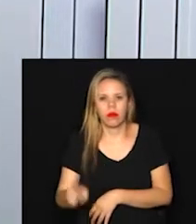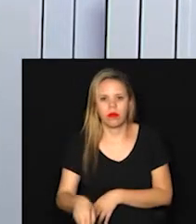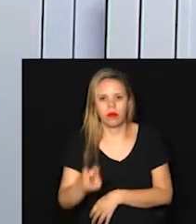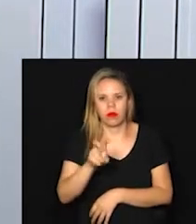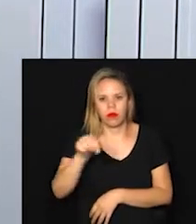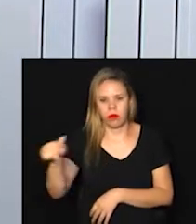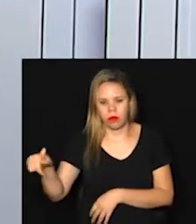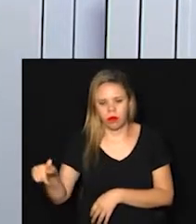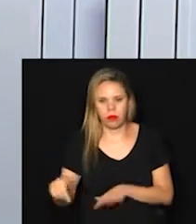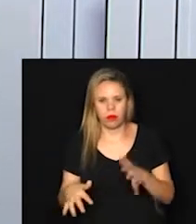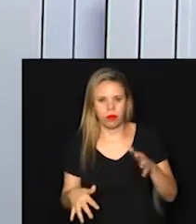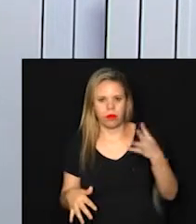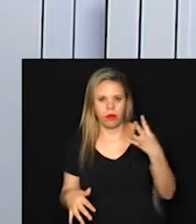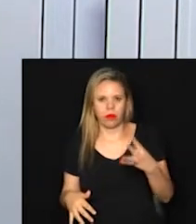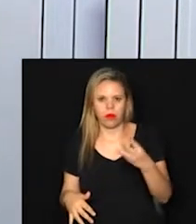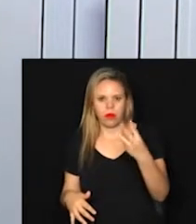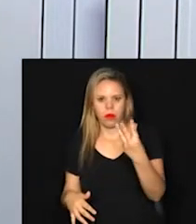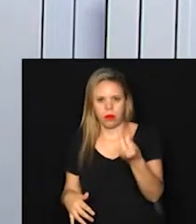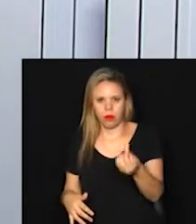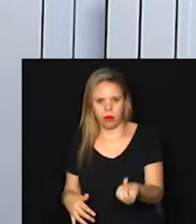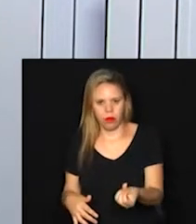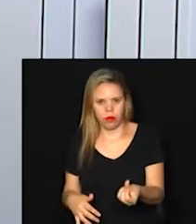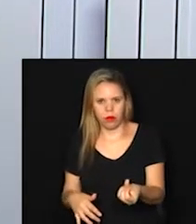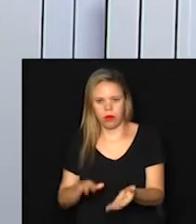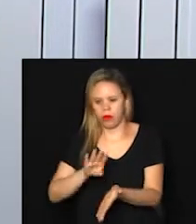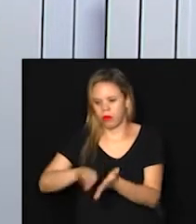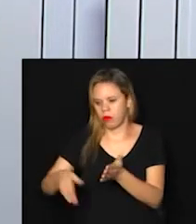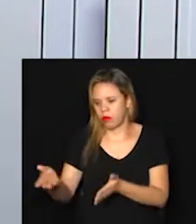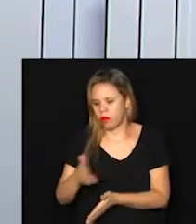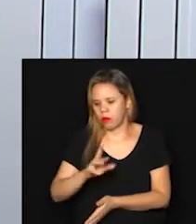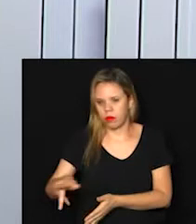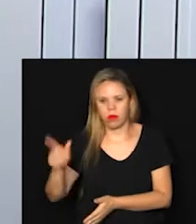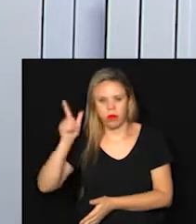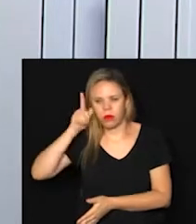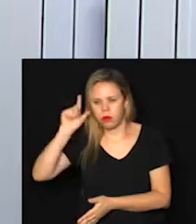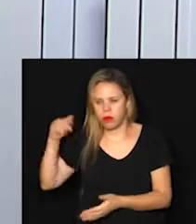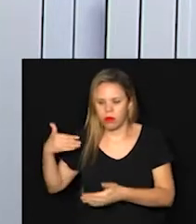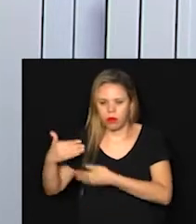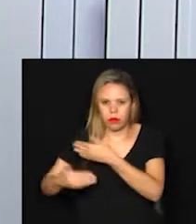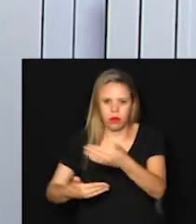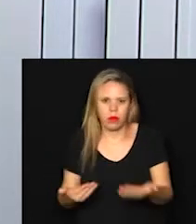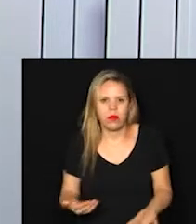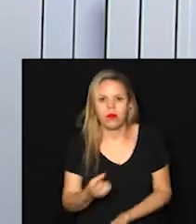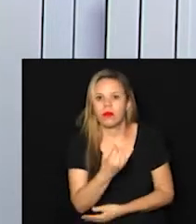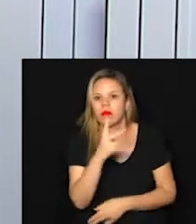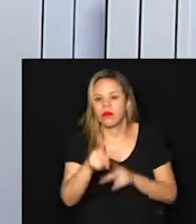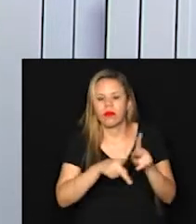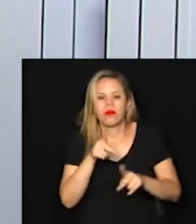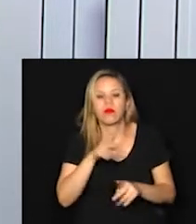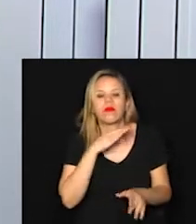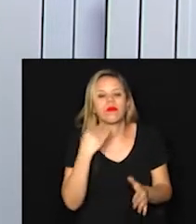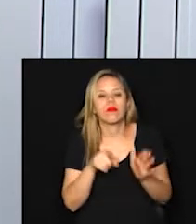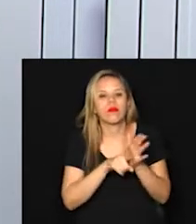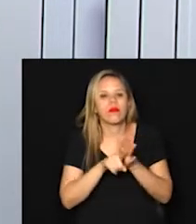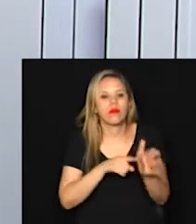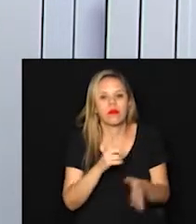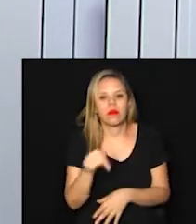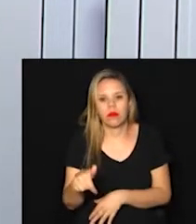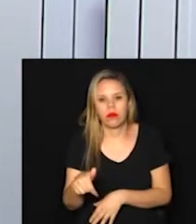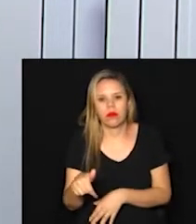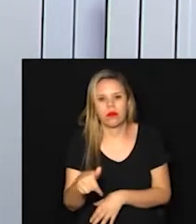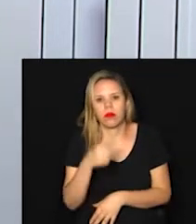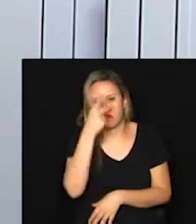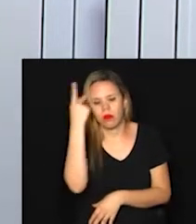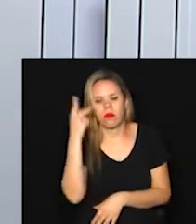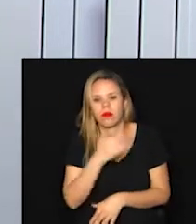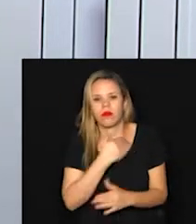60.057, 436 casos, então, foram descartados de ontem para hoje. Óbitos em investigação, 17, então 17